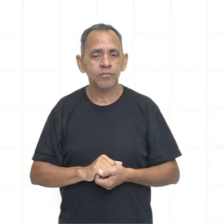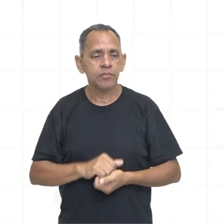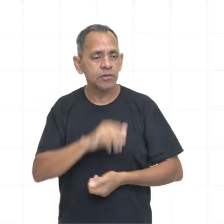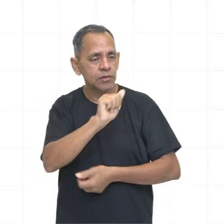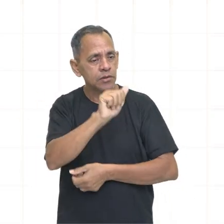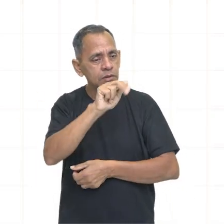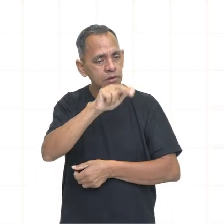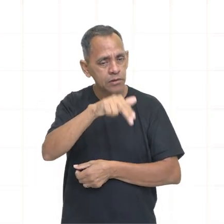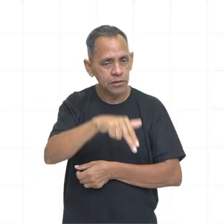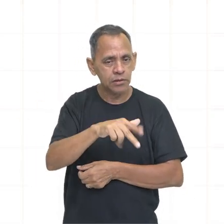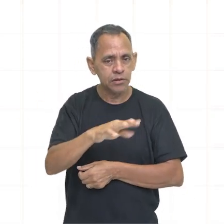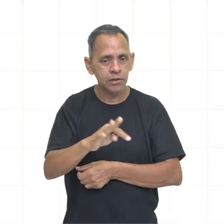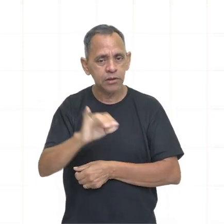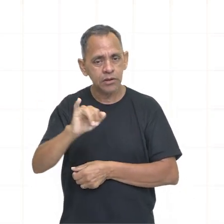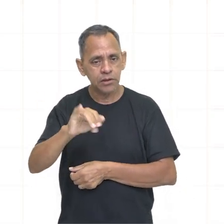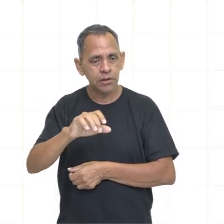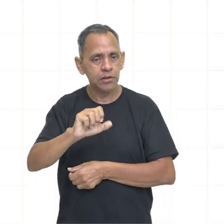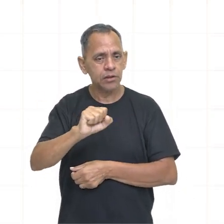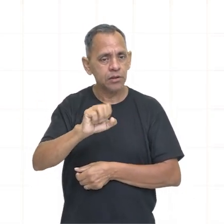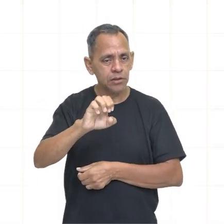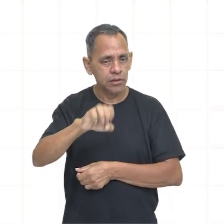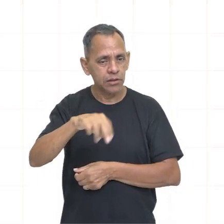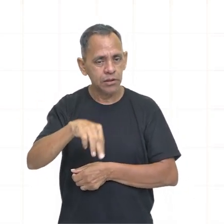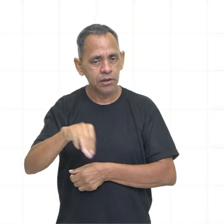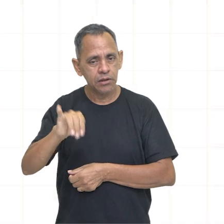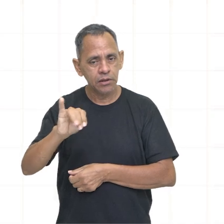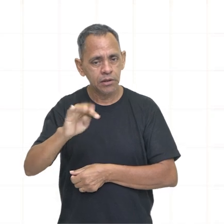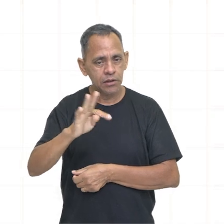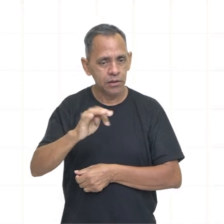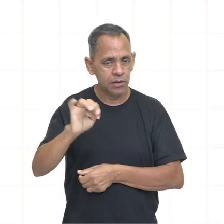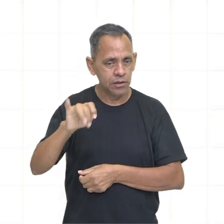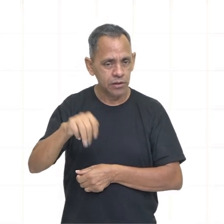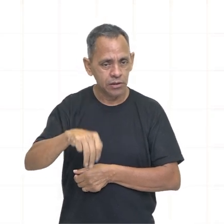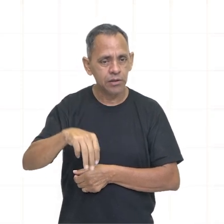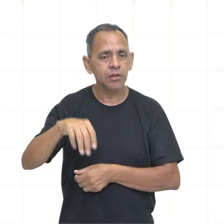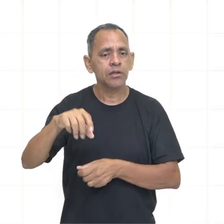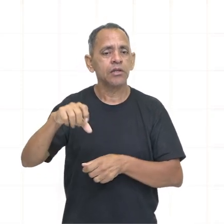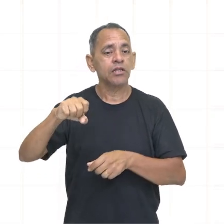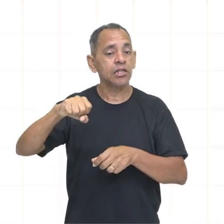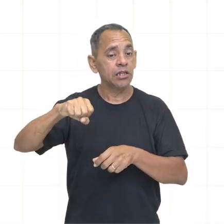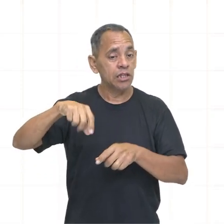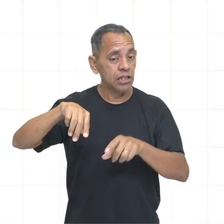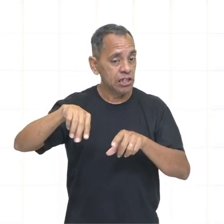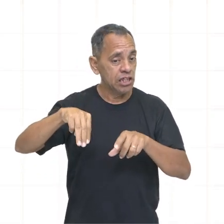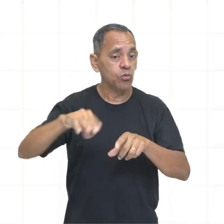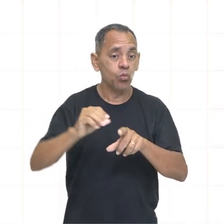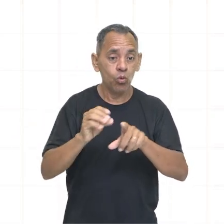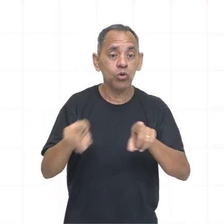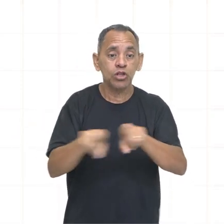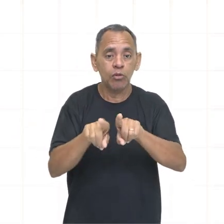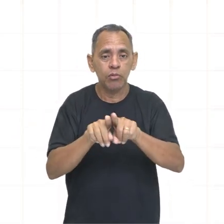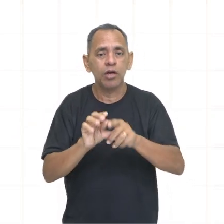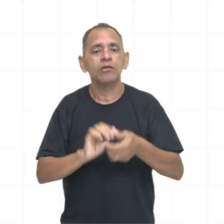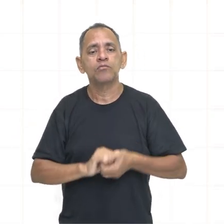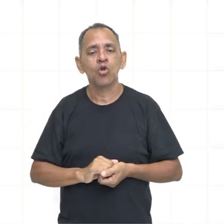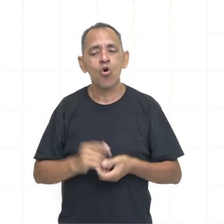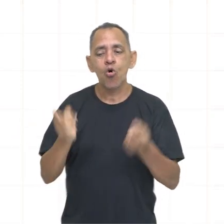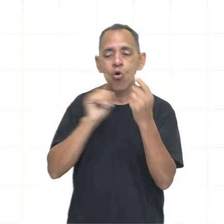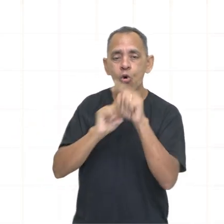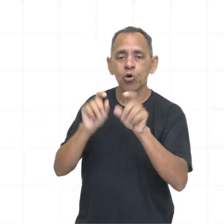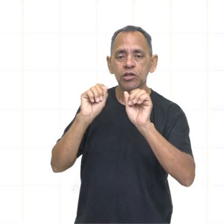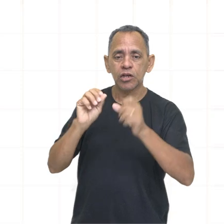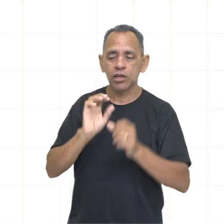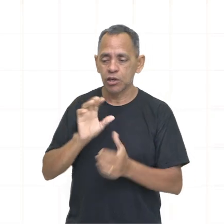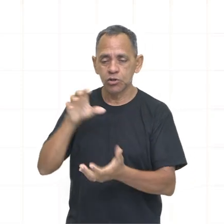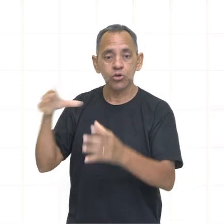pessoas contra os semitas. E quem representa os semitas neste momento aqui são os judeus. Então, os judeus